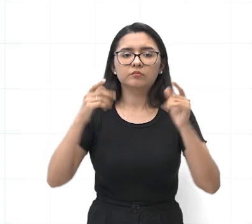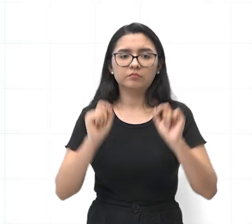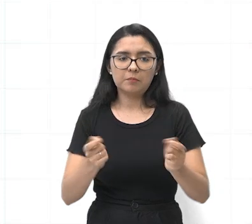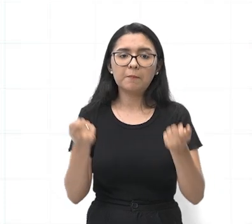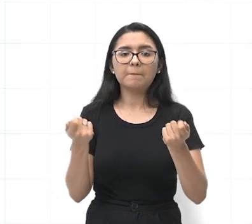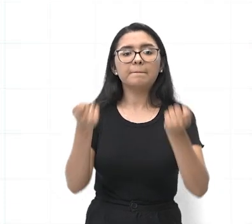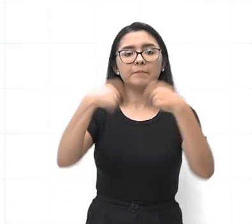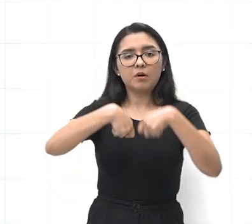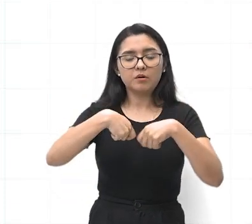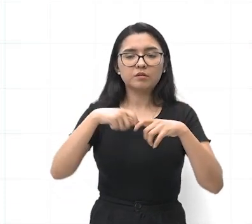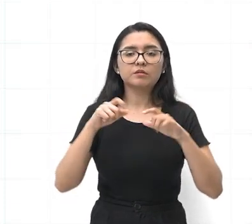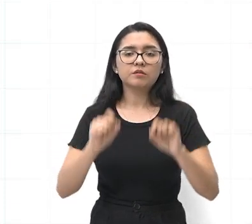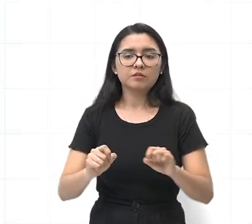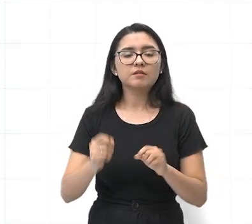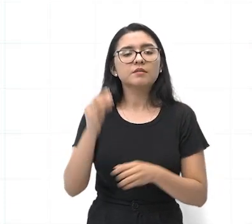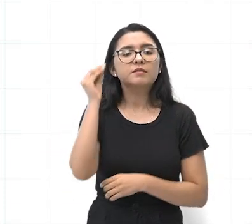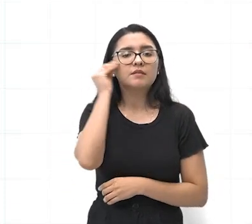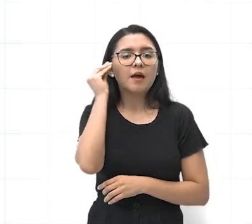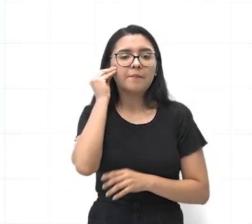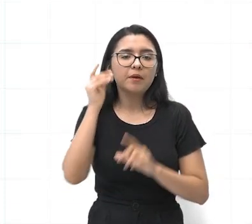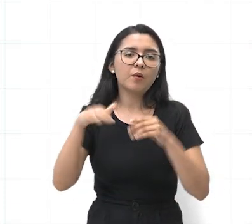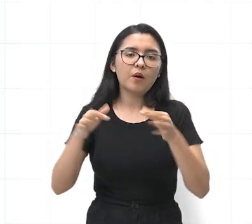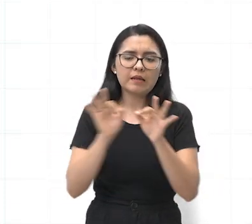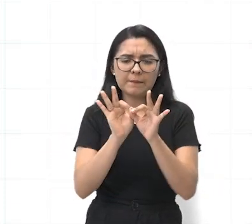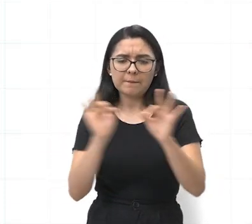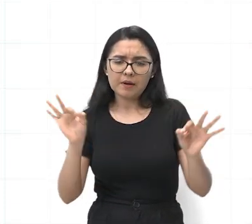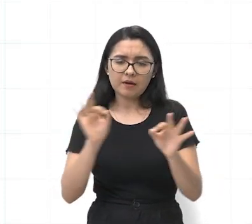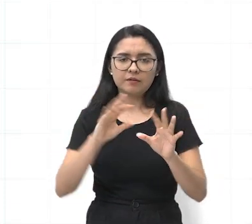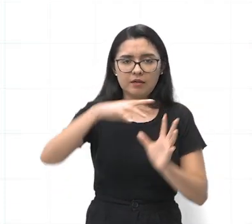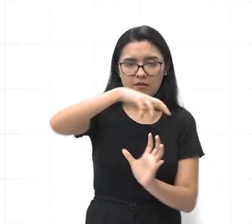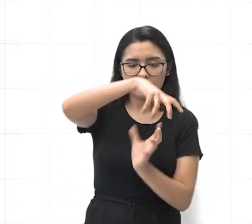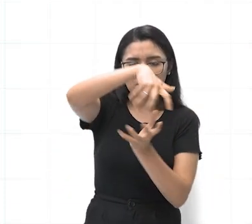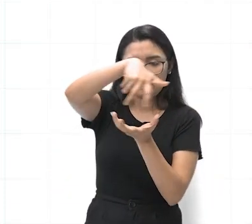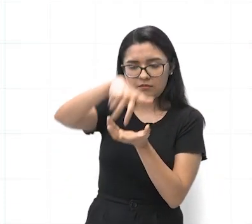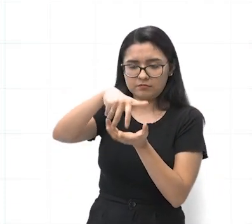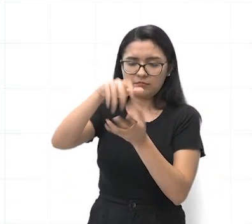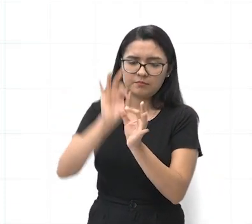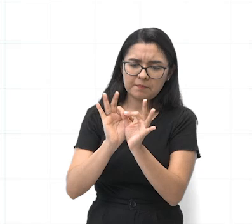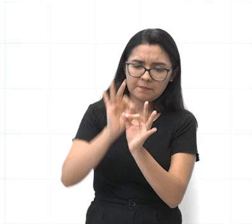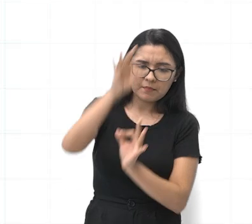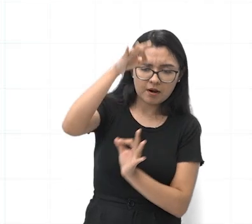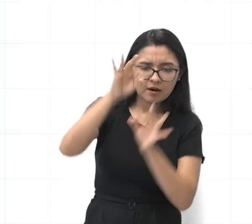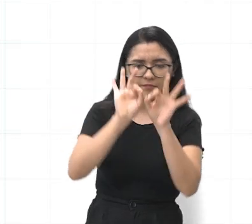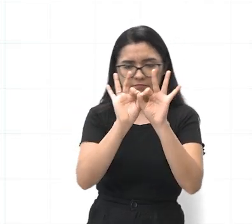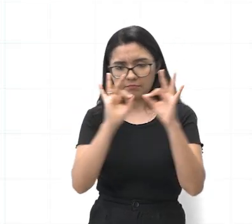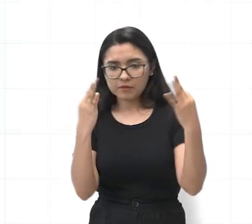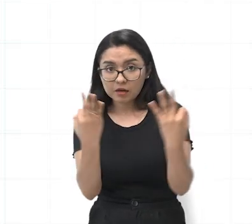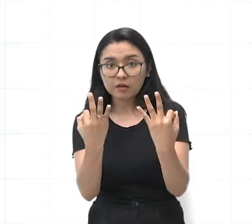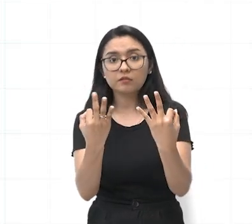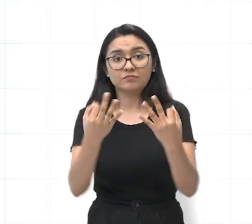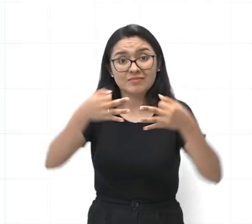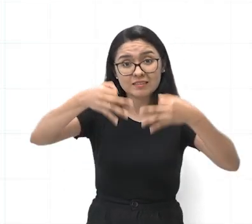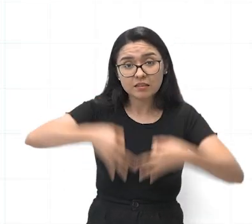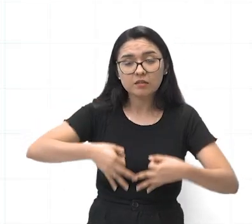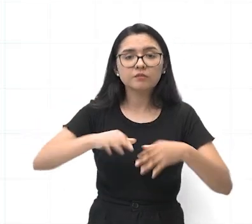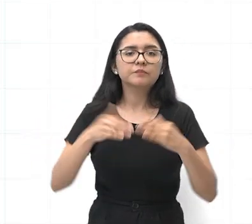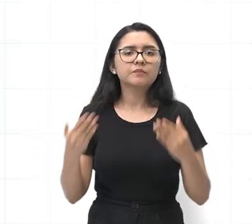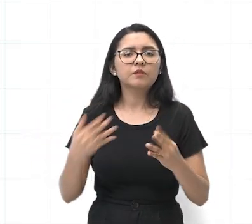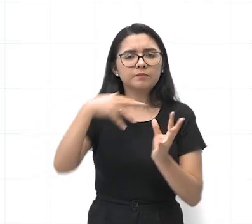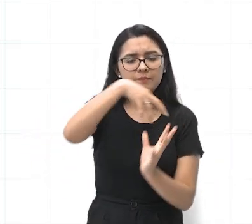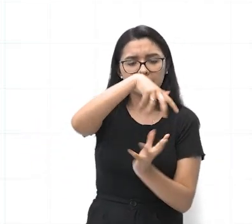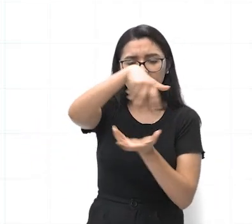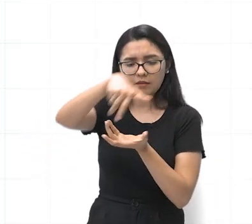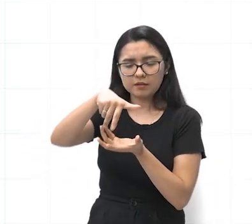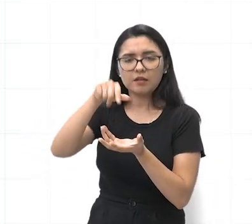ainda permitem medir as dimensões da Terra com bastante precisão. A Terra, nosso